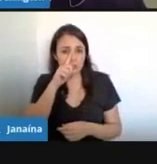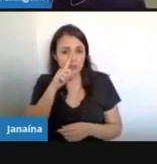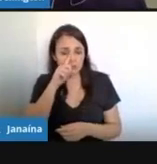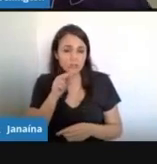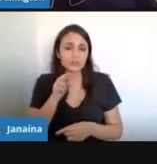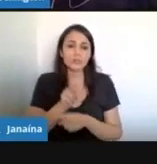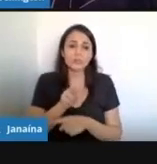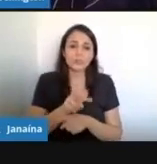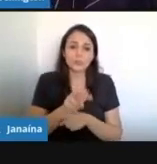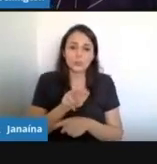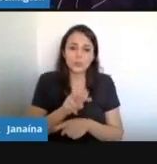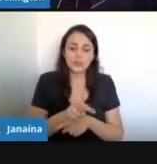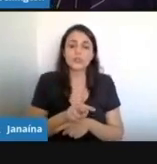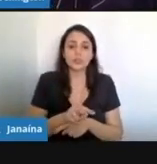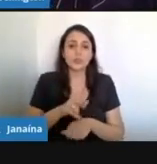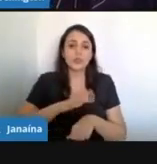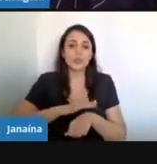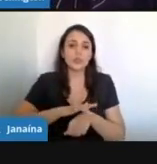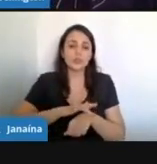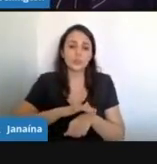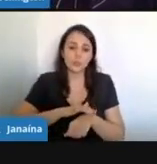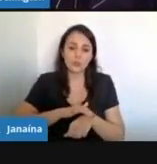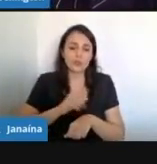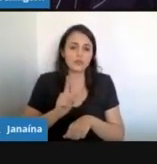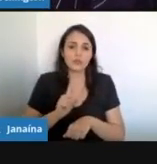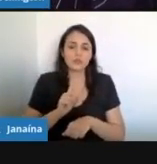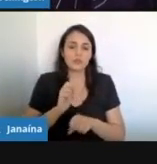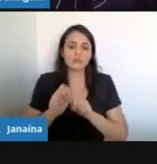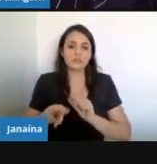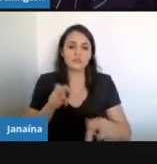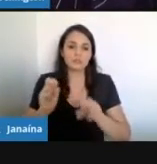doenças crônicas não transmissíveis, né? E a gente nota